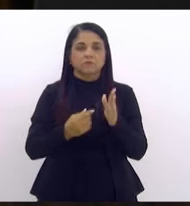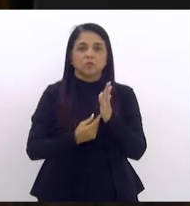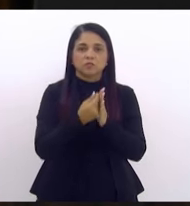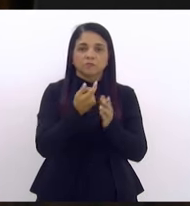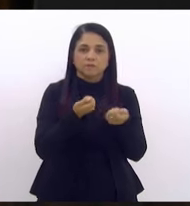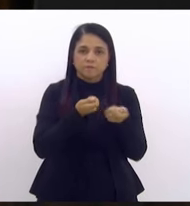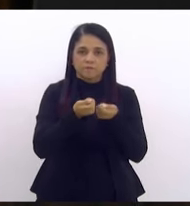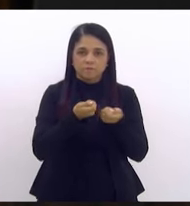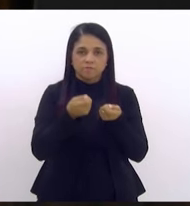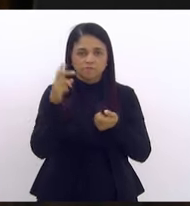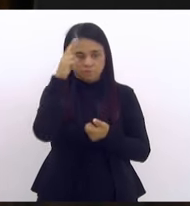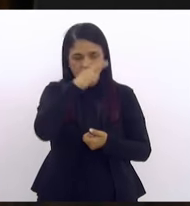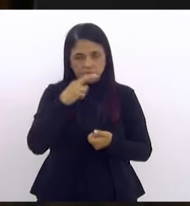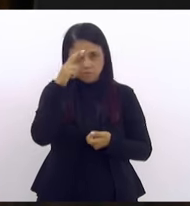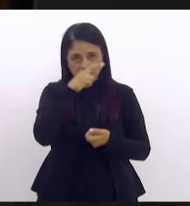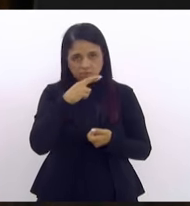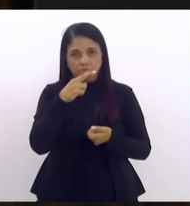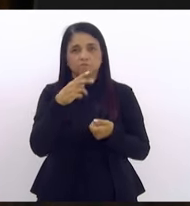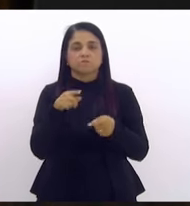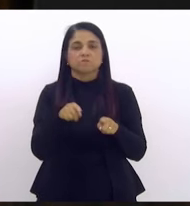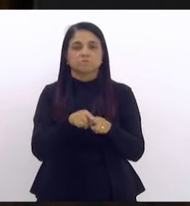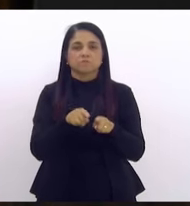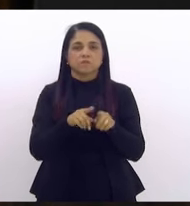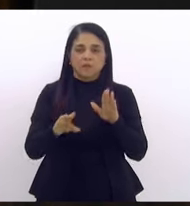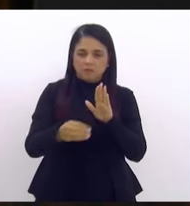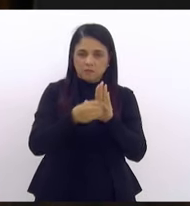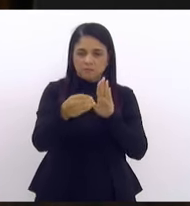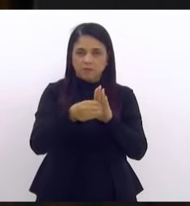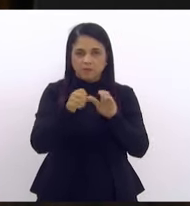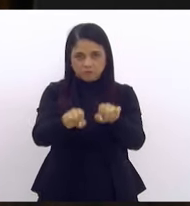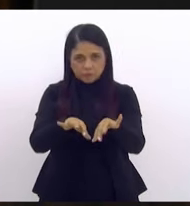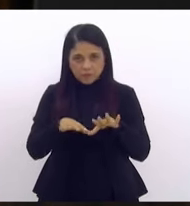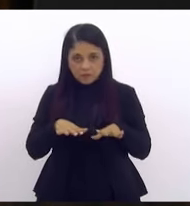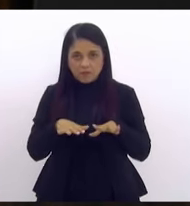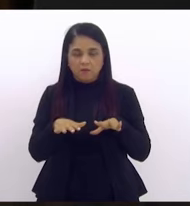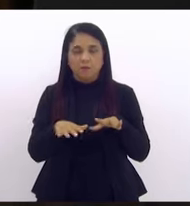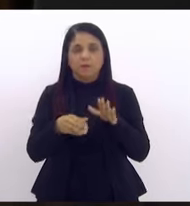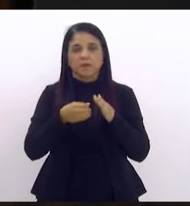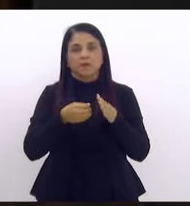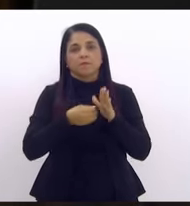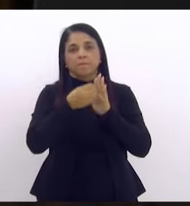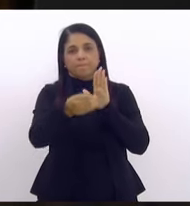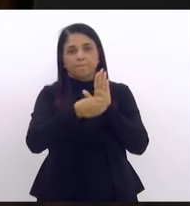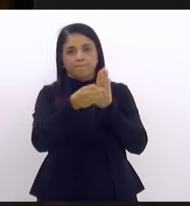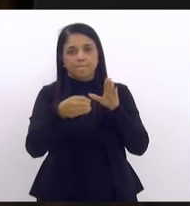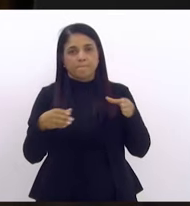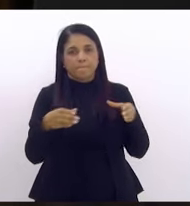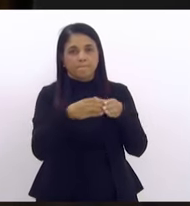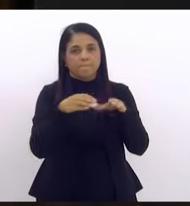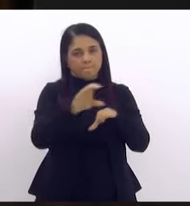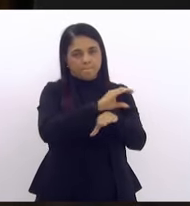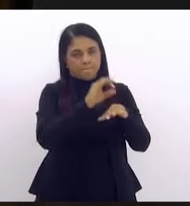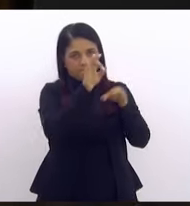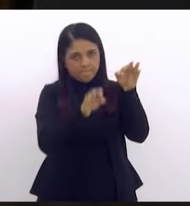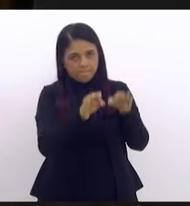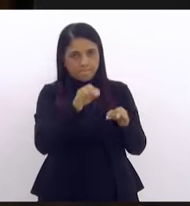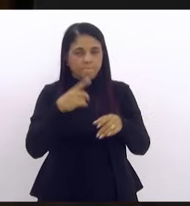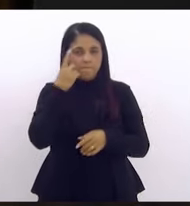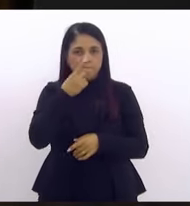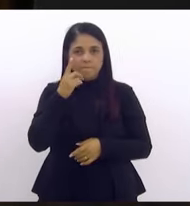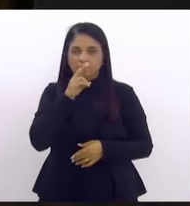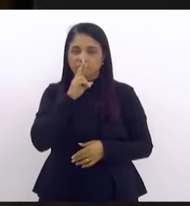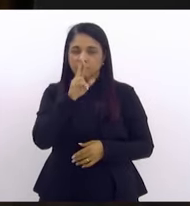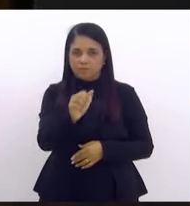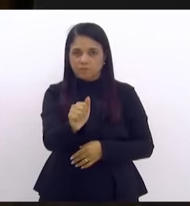Orçamento, Finanças, Fiscalização Financeira e Controle, as emendas de plenário. Para emitir parecer pela Comissão de Constituição e Justiça, deputado